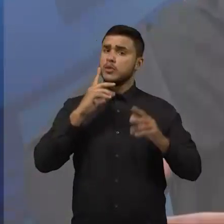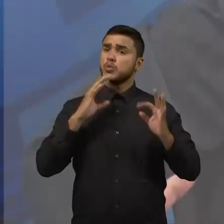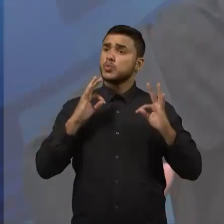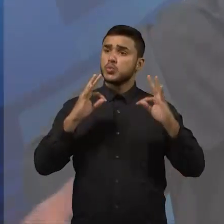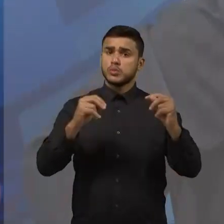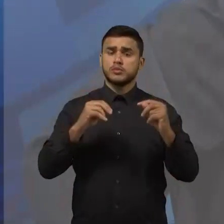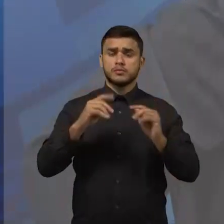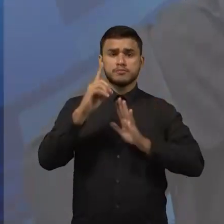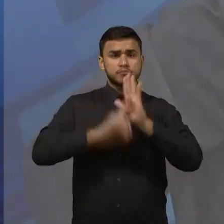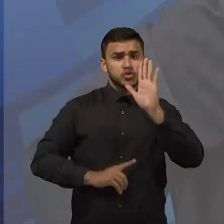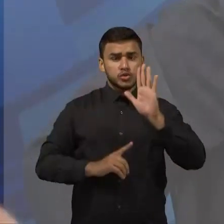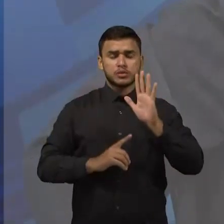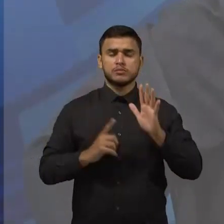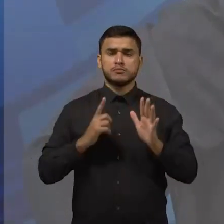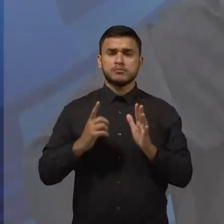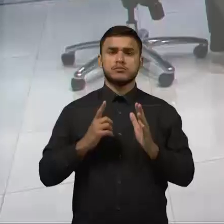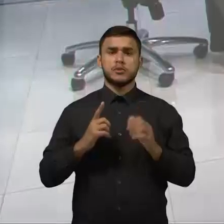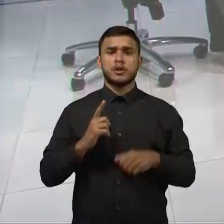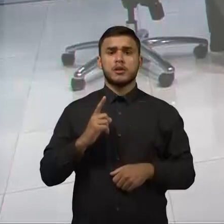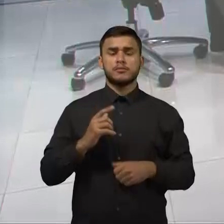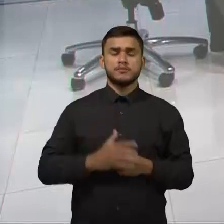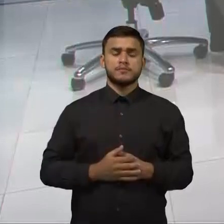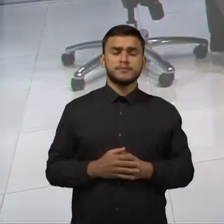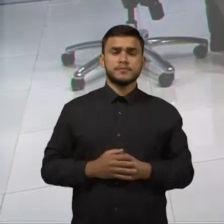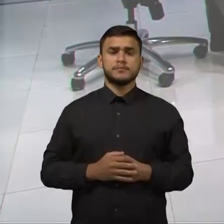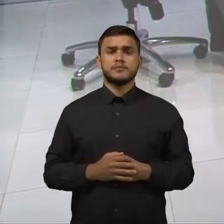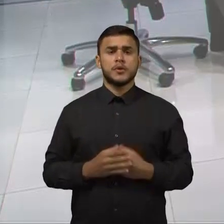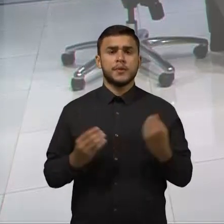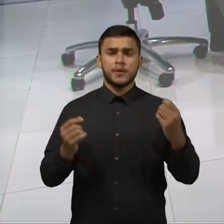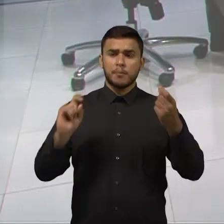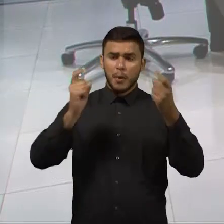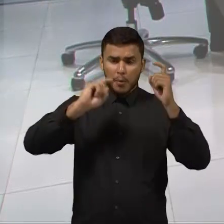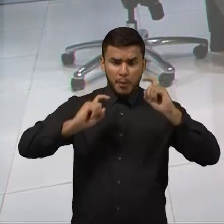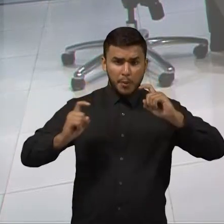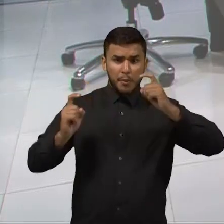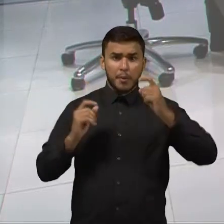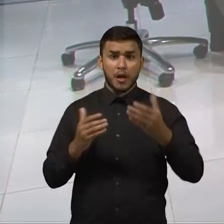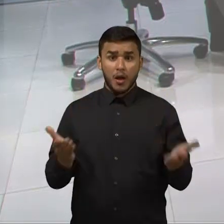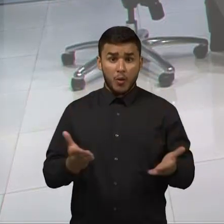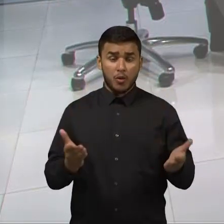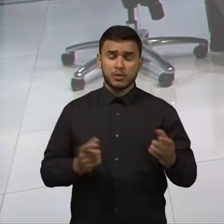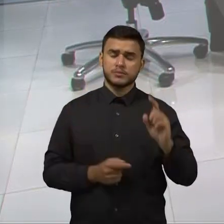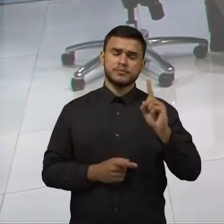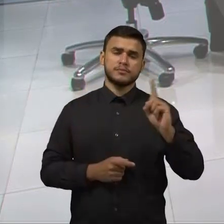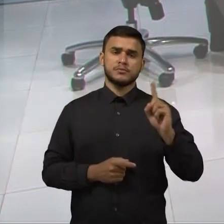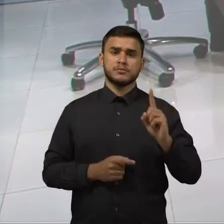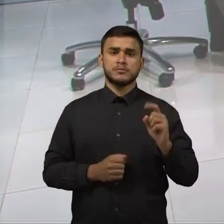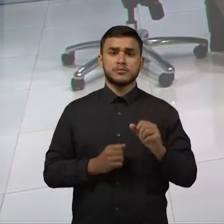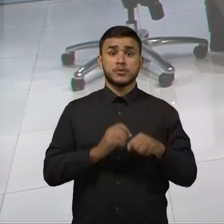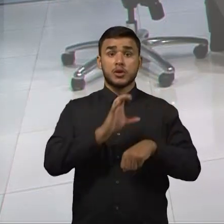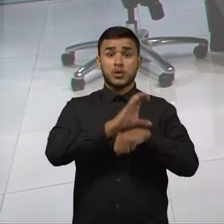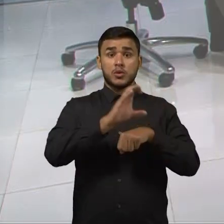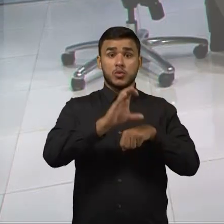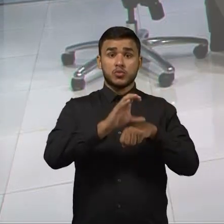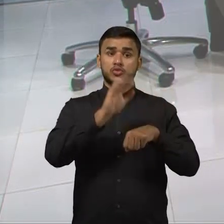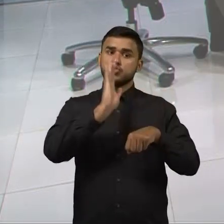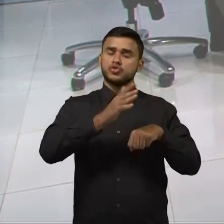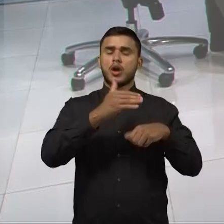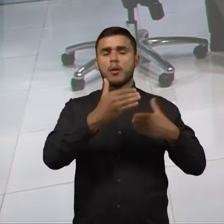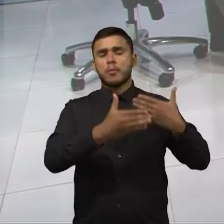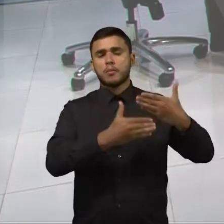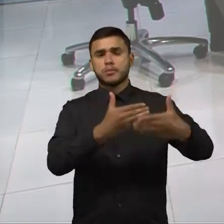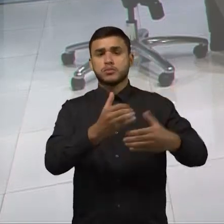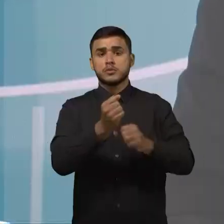até trânsito em julgado. Essa questão não deveria nem estar sendo discutida agora, e a Constituição tem 30 anos, vai fazer 30 anos.